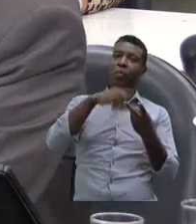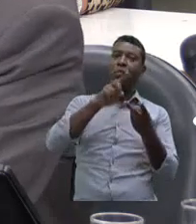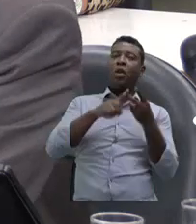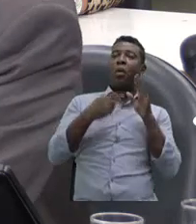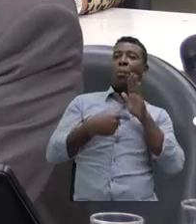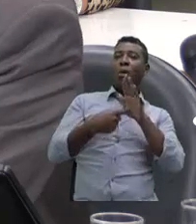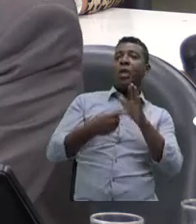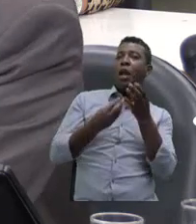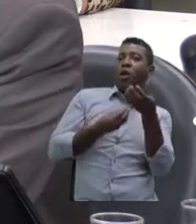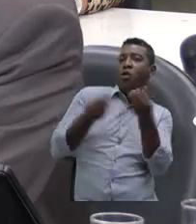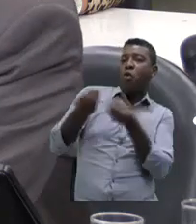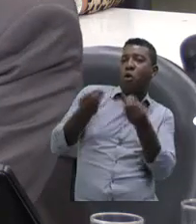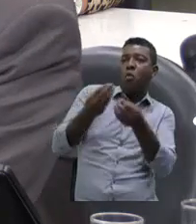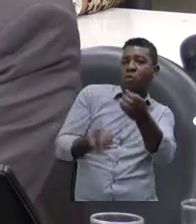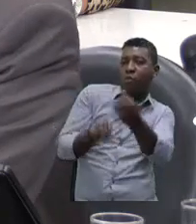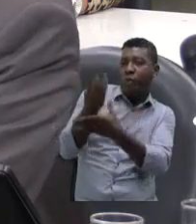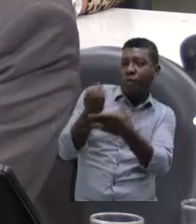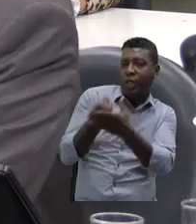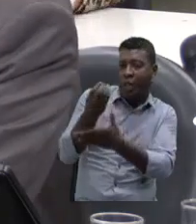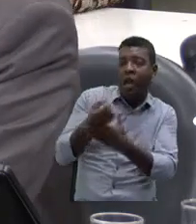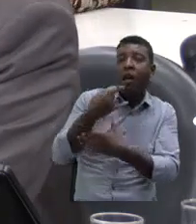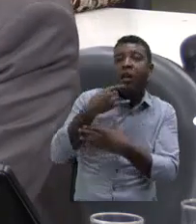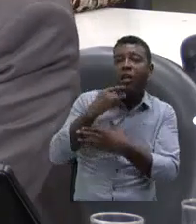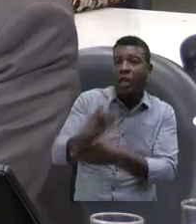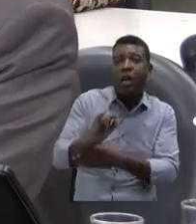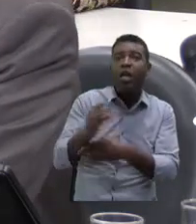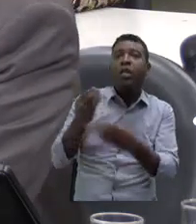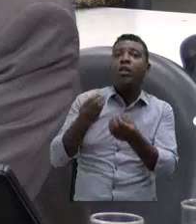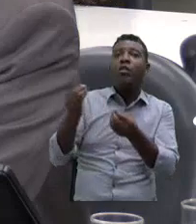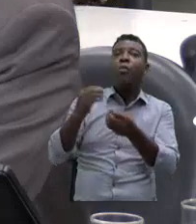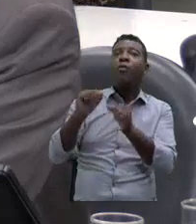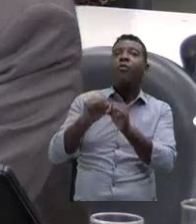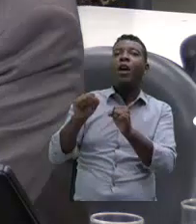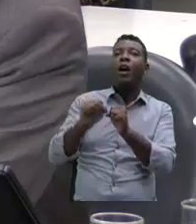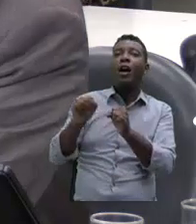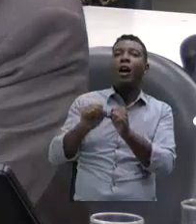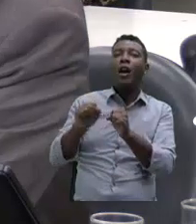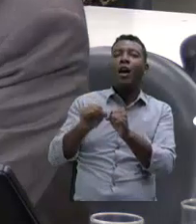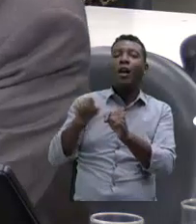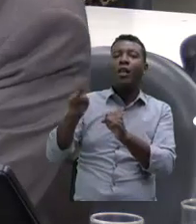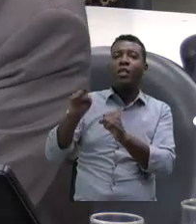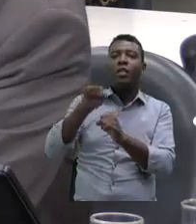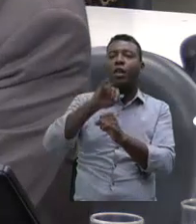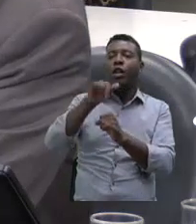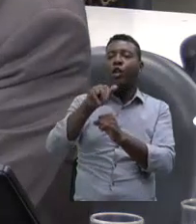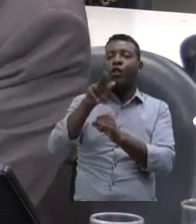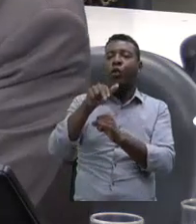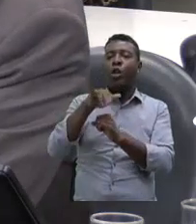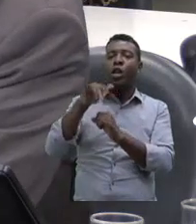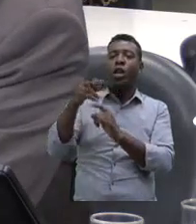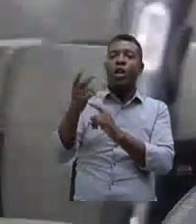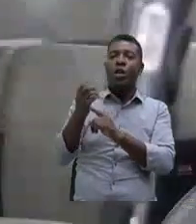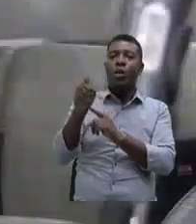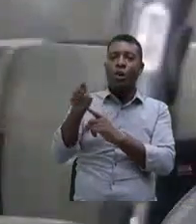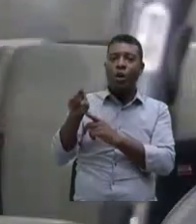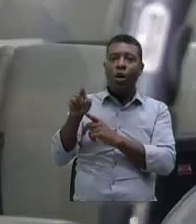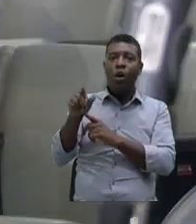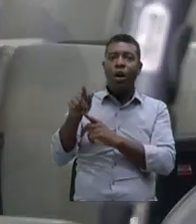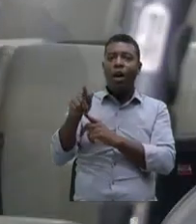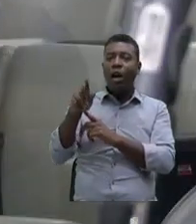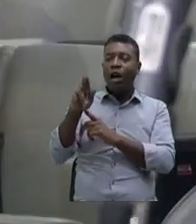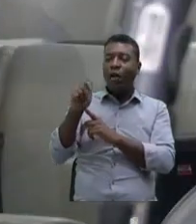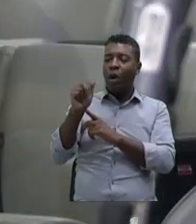a cachaça, como hoje as vinícolas já fazem lá, o Juninho lá da Cachaça Guaraciaba, que leva o nome da sua